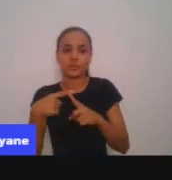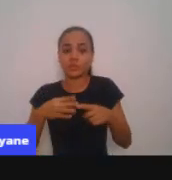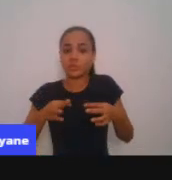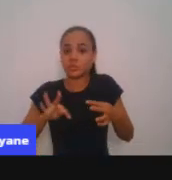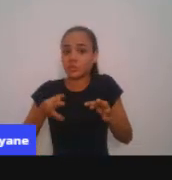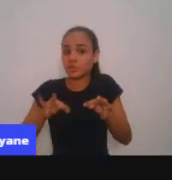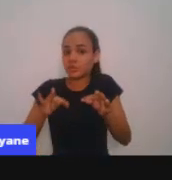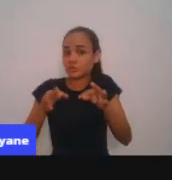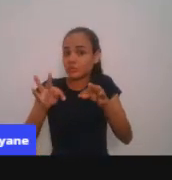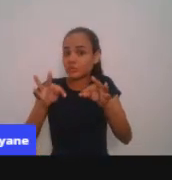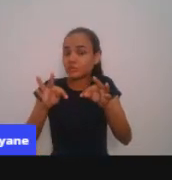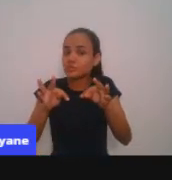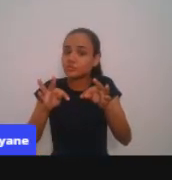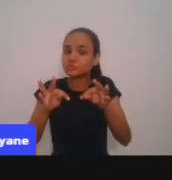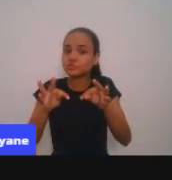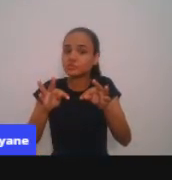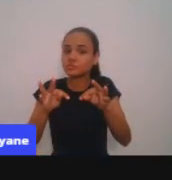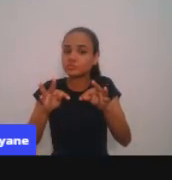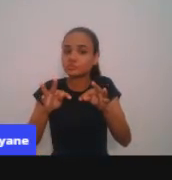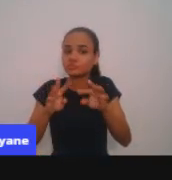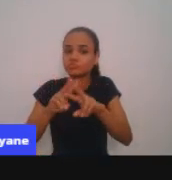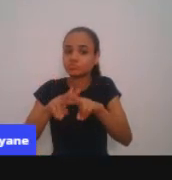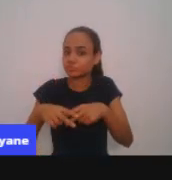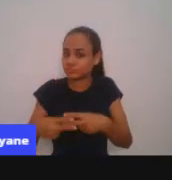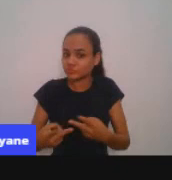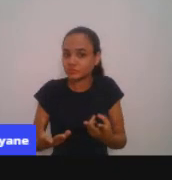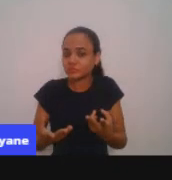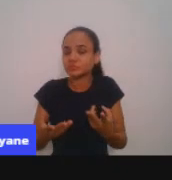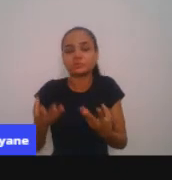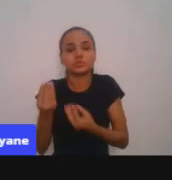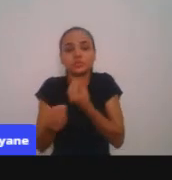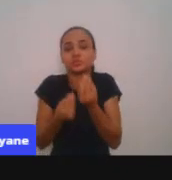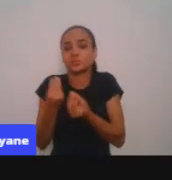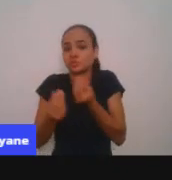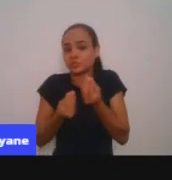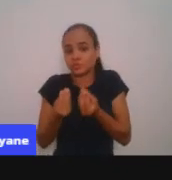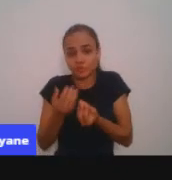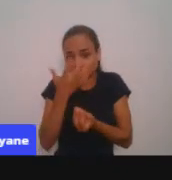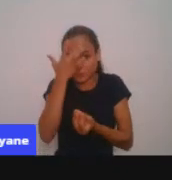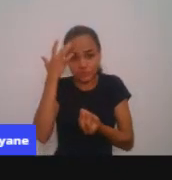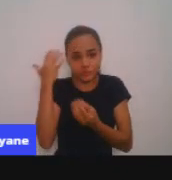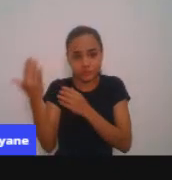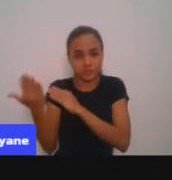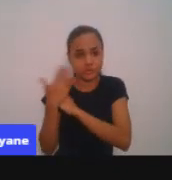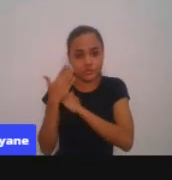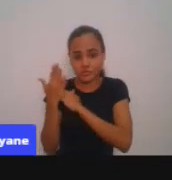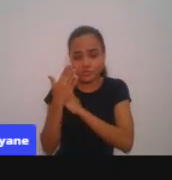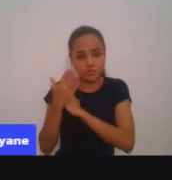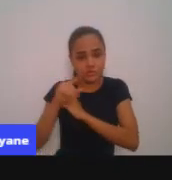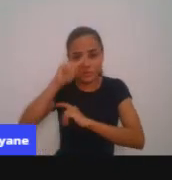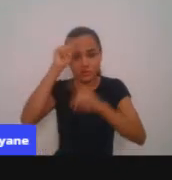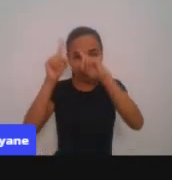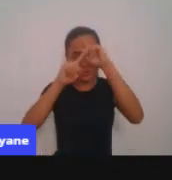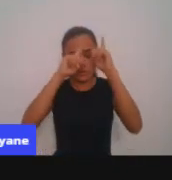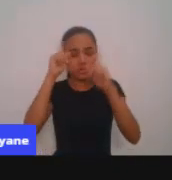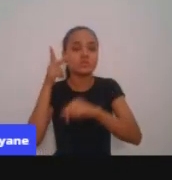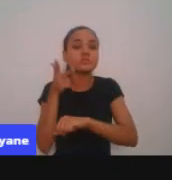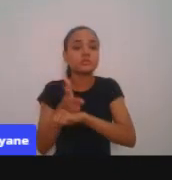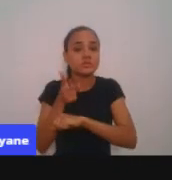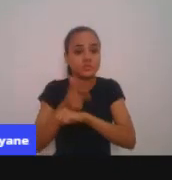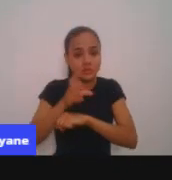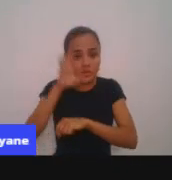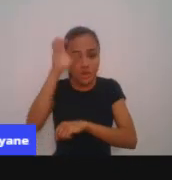essas pessoas nos ajudam a criar esses vídeos, a aprender a mexer com